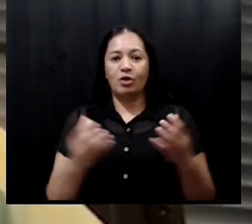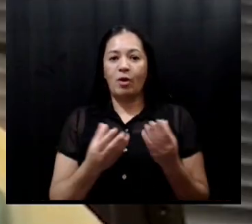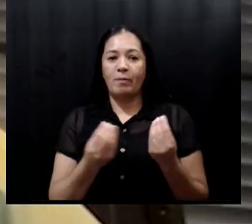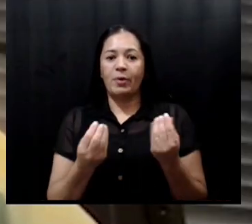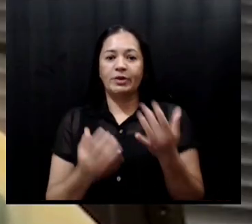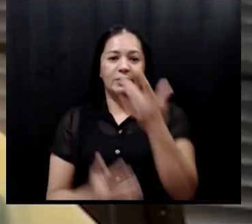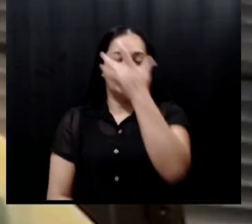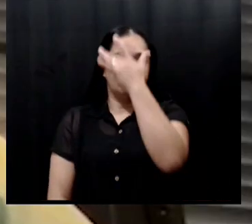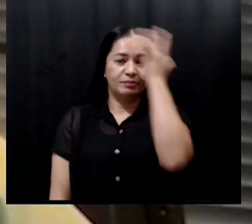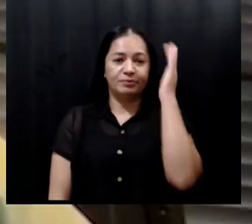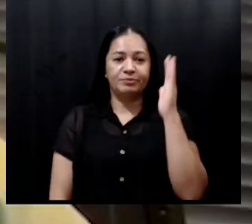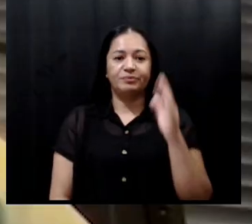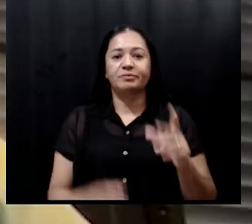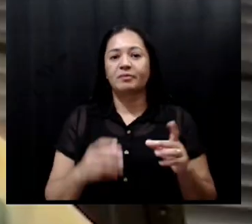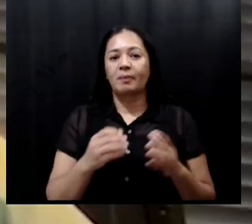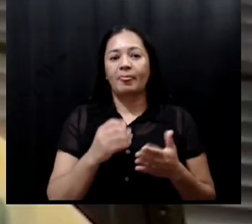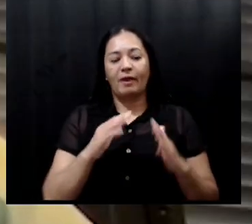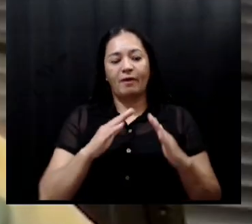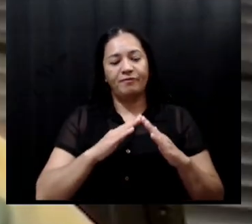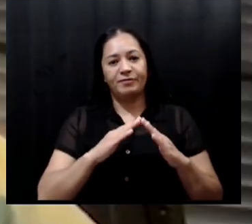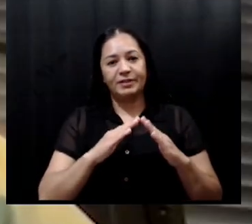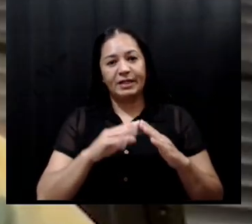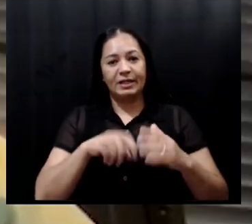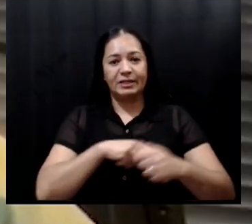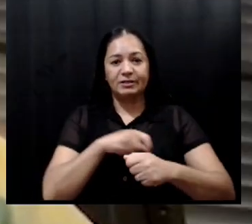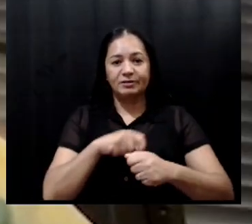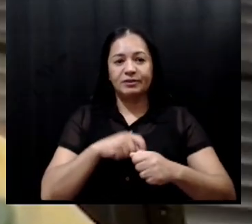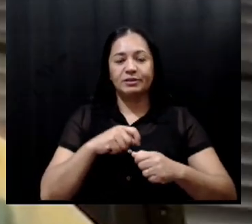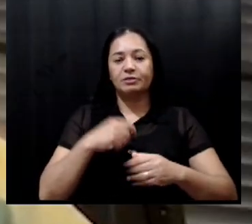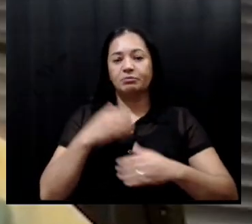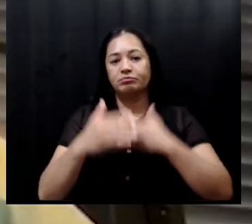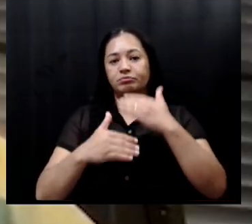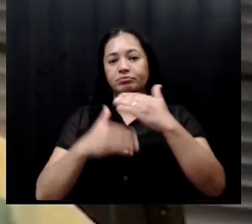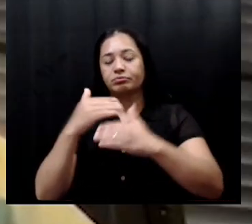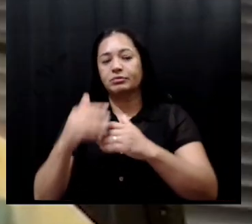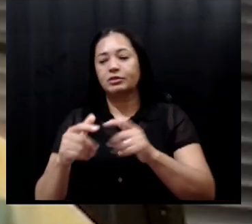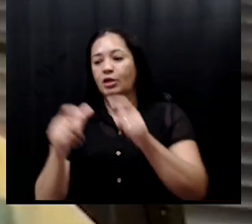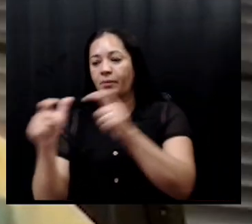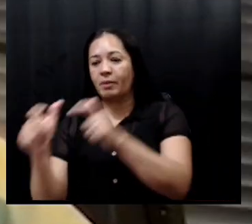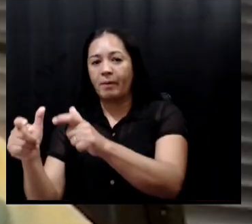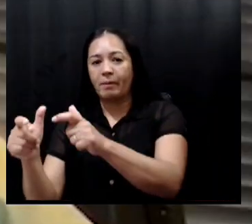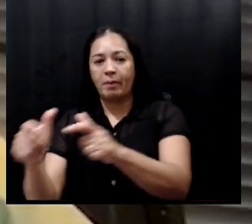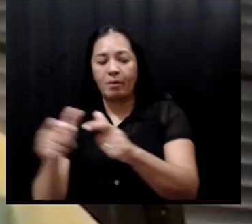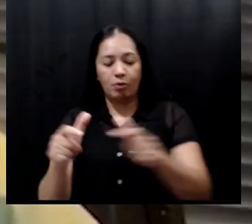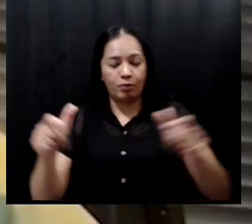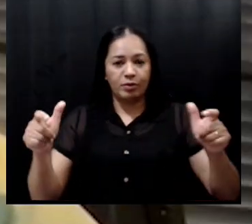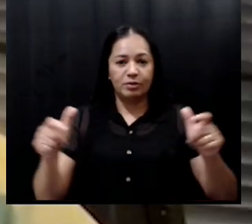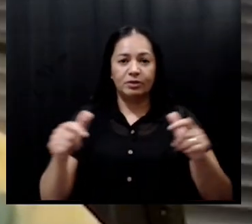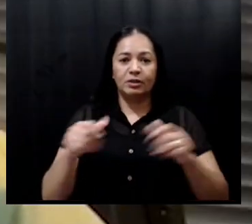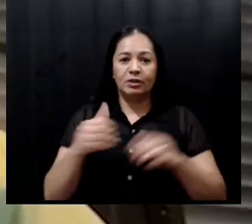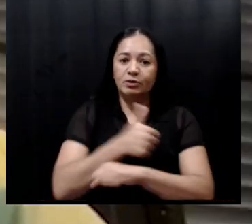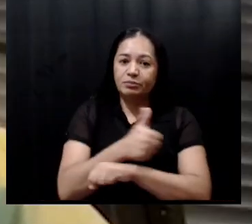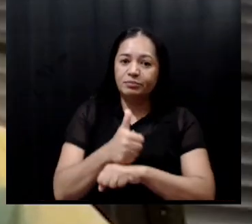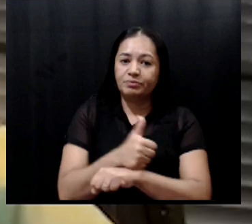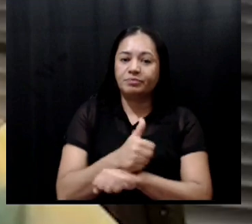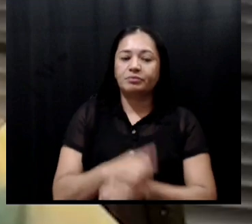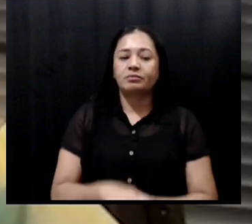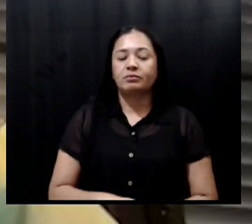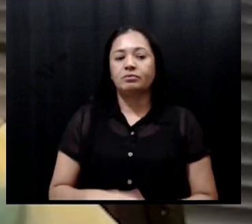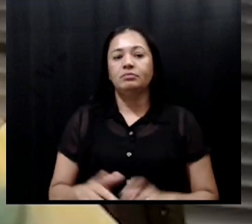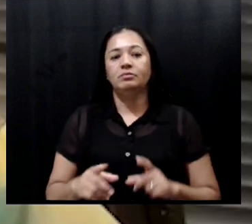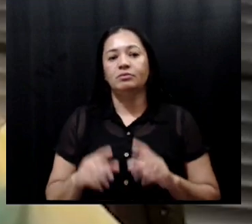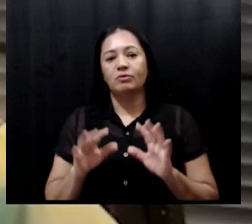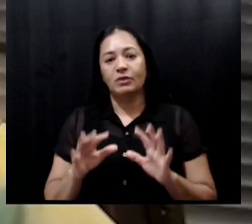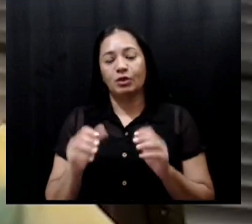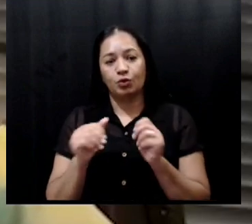fazer em casa na época da pandemia e depois foi evoluindo, abriram um pontinho e tal, foram se profissionalizando, né? E junto a isso